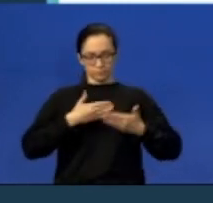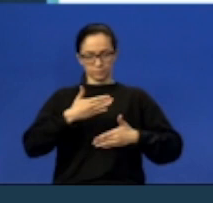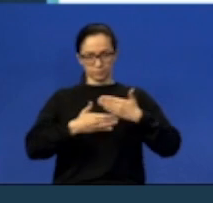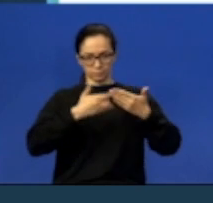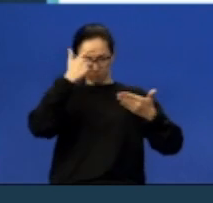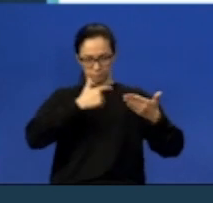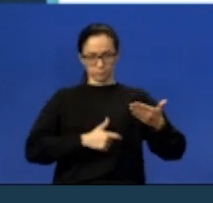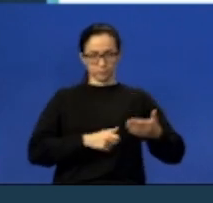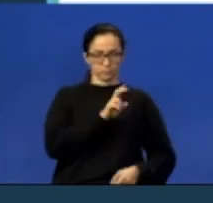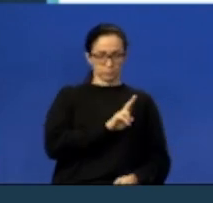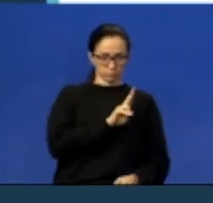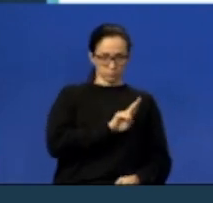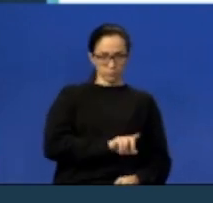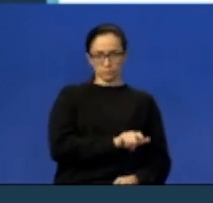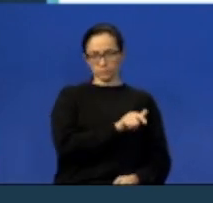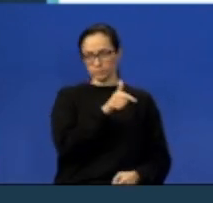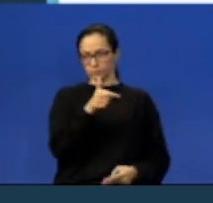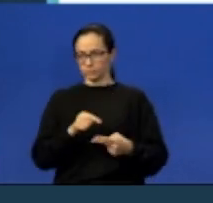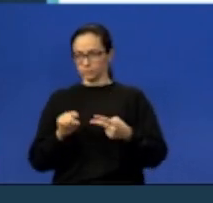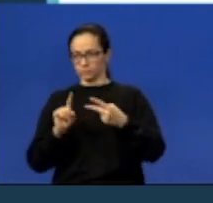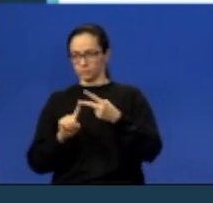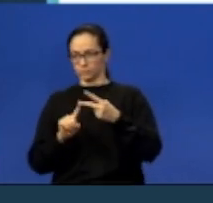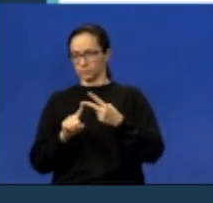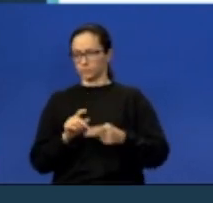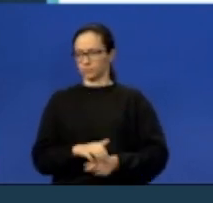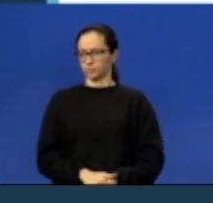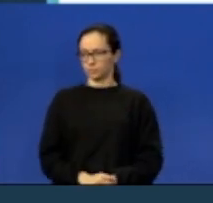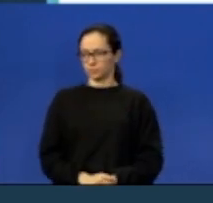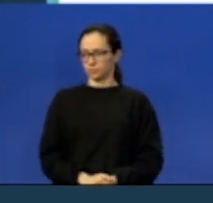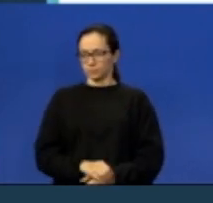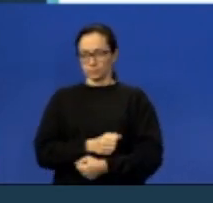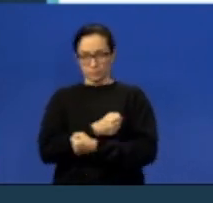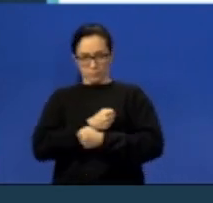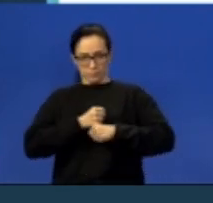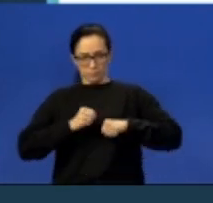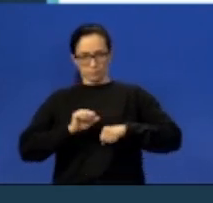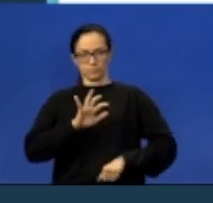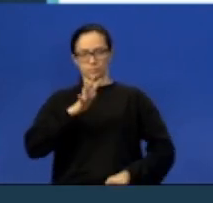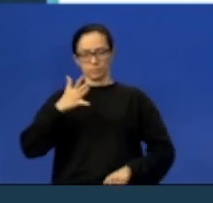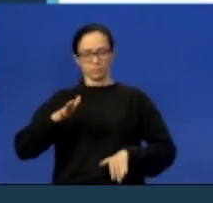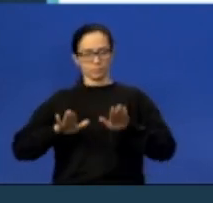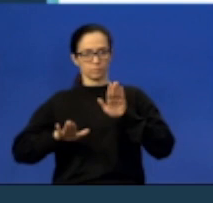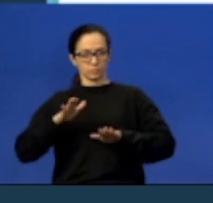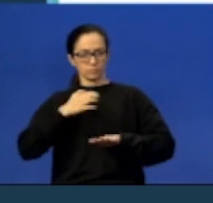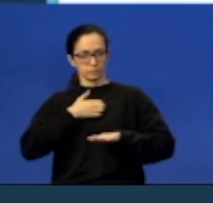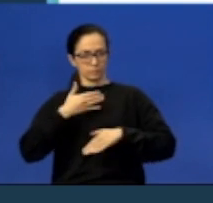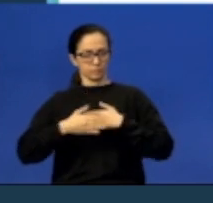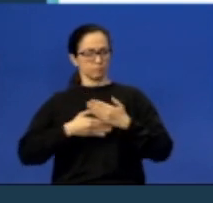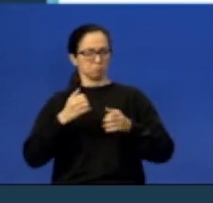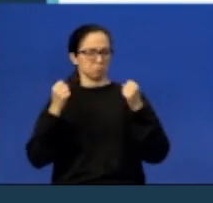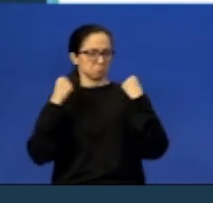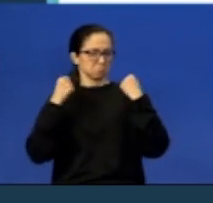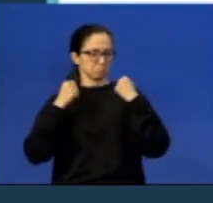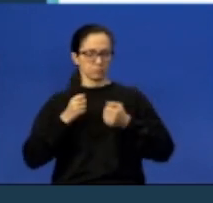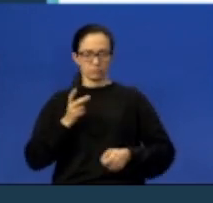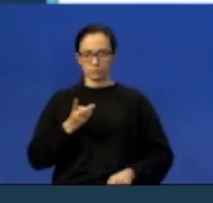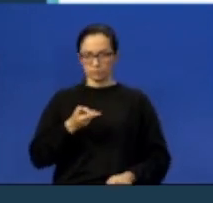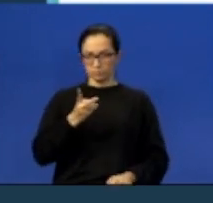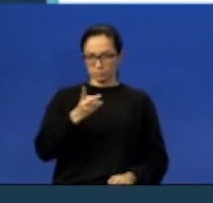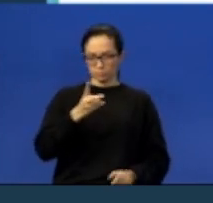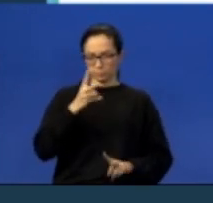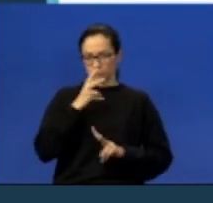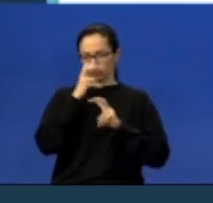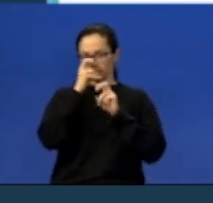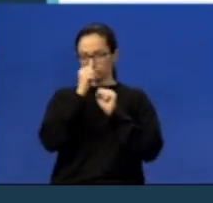aplicado. Já a hipertrofia óssea, ela ocorre principalmente em função de certas atividades regulares, e quanto maior a força